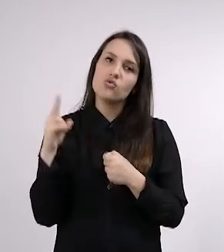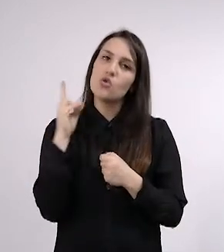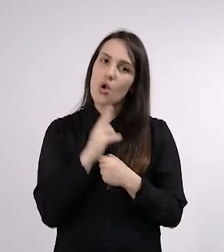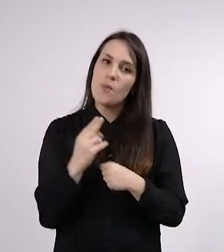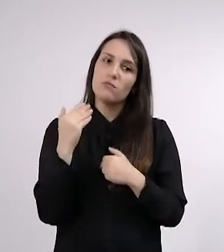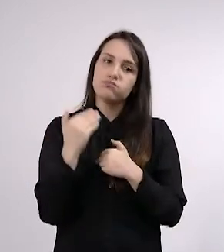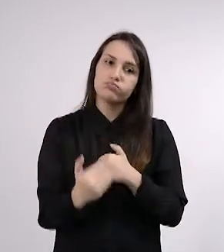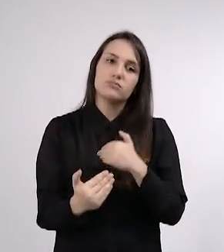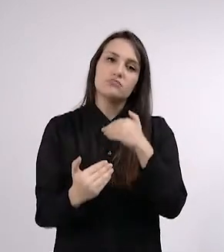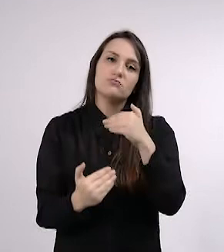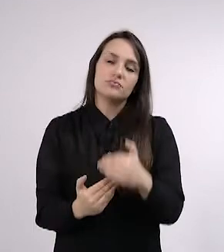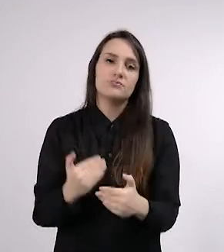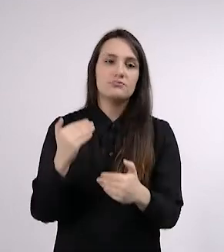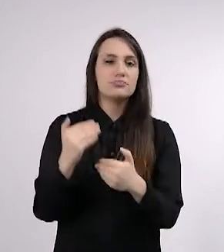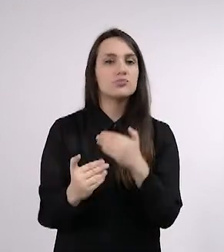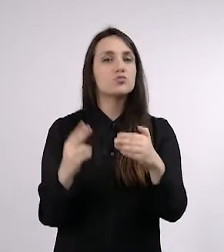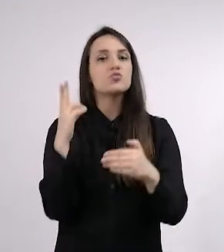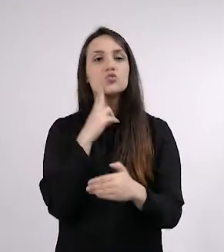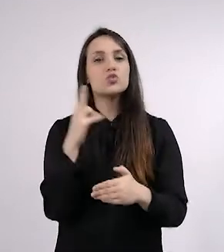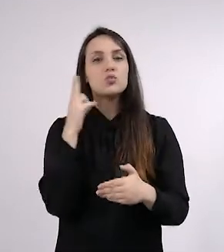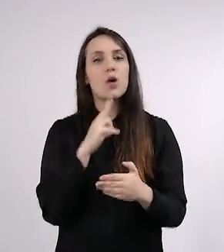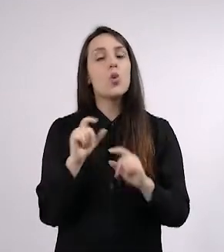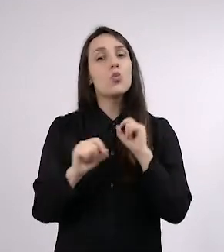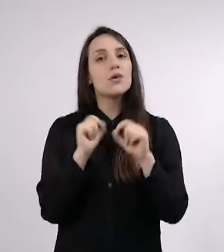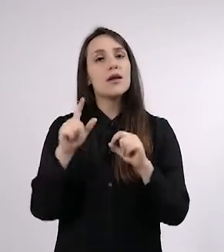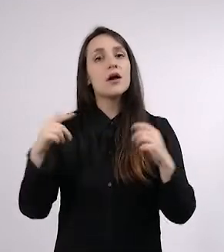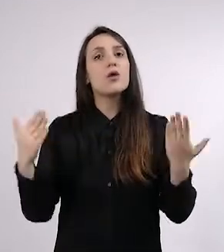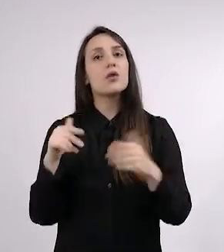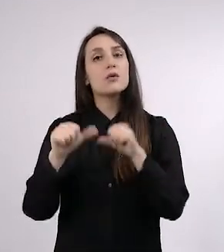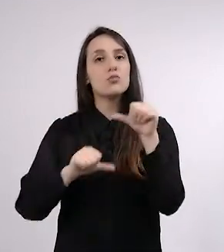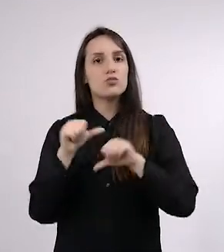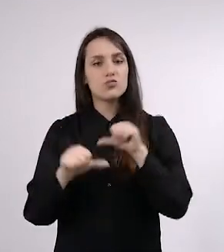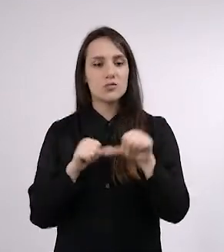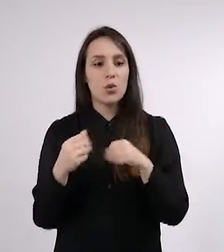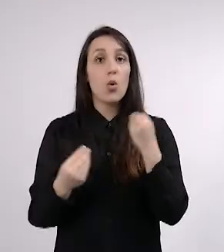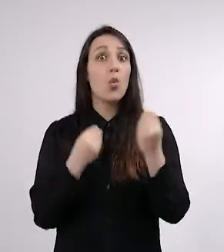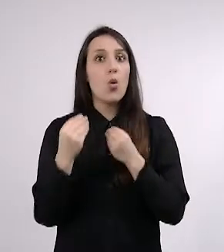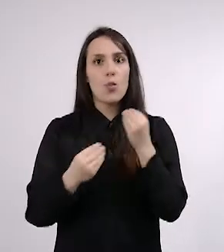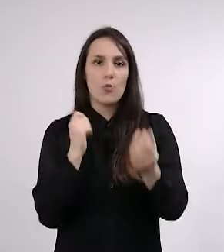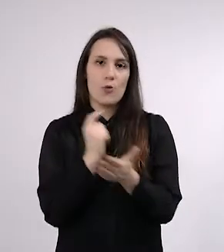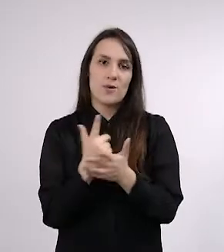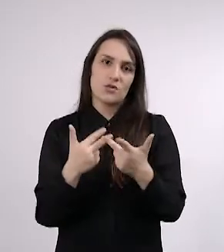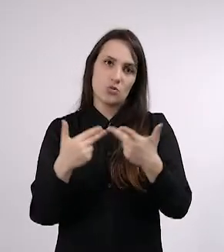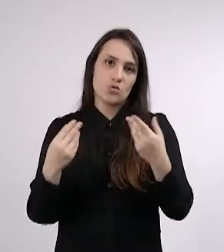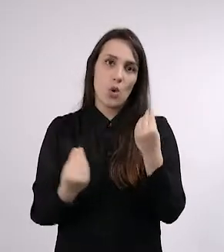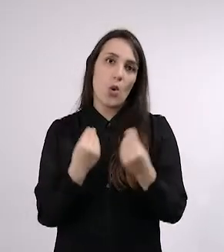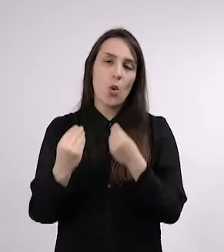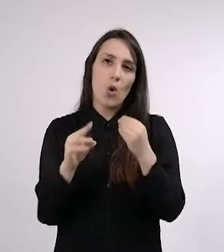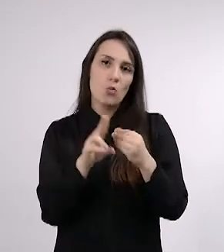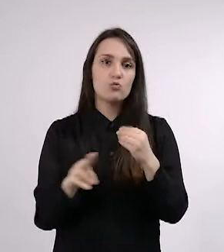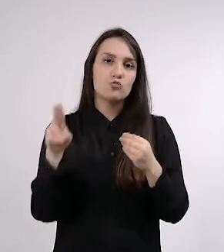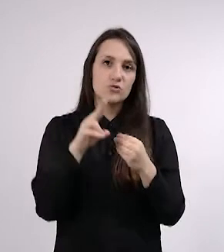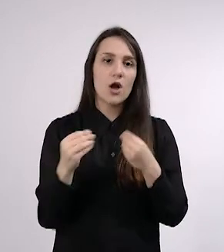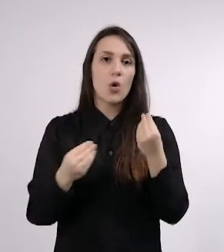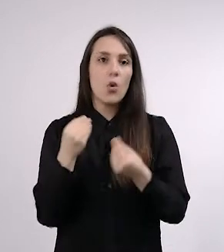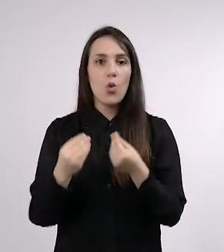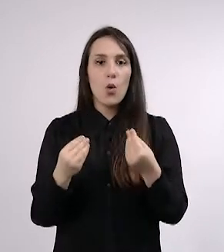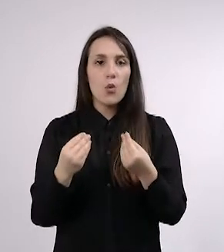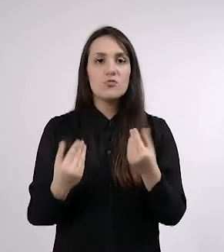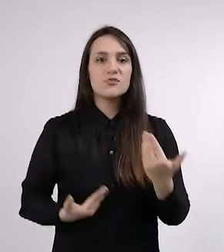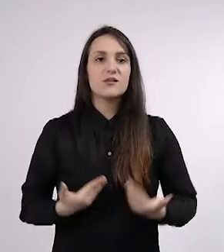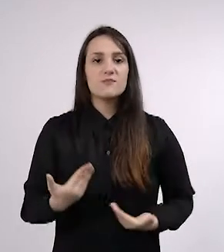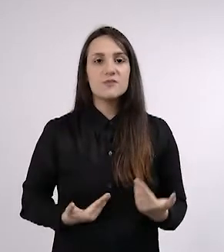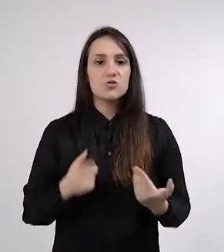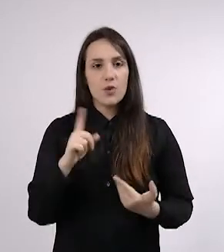e voltará à normalidade. Eu acho que o que muda são os canais e a maneira das pessoas se comportarem, mas a